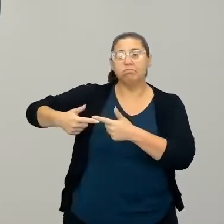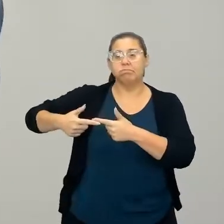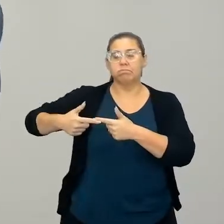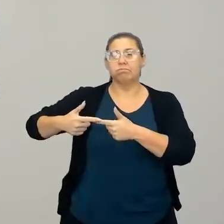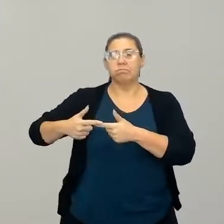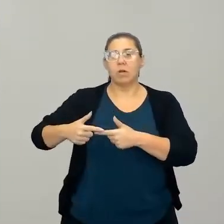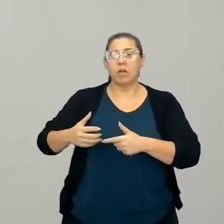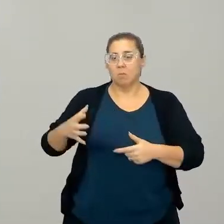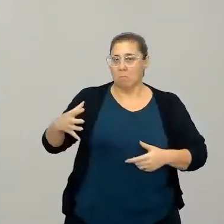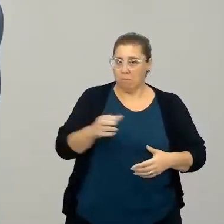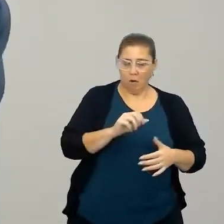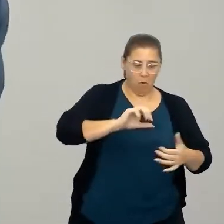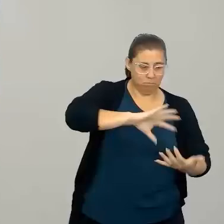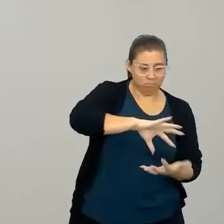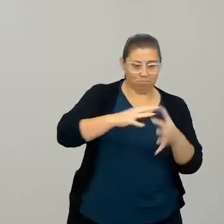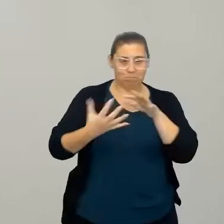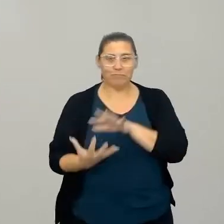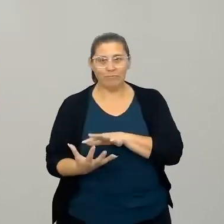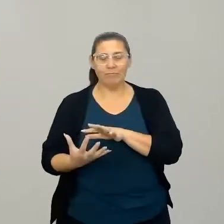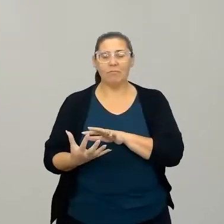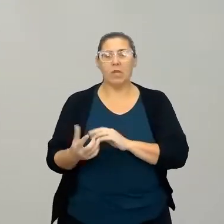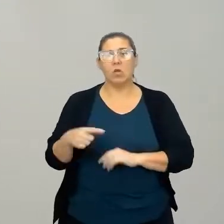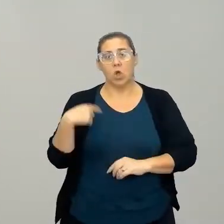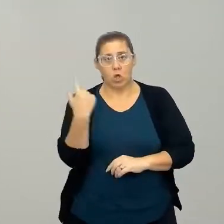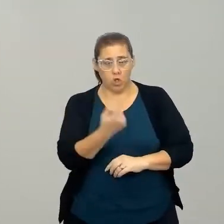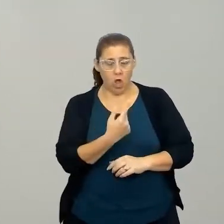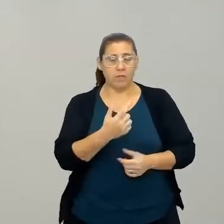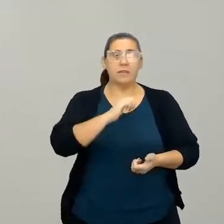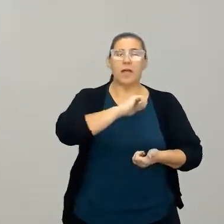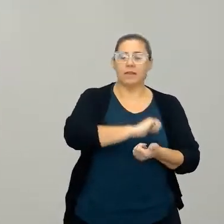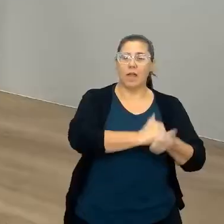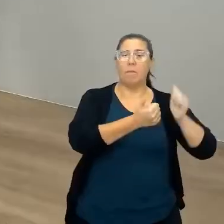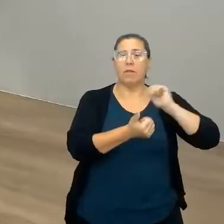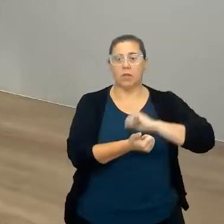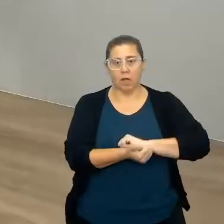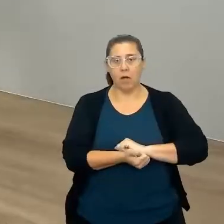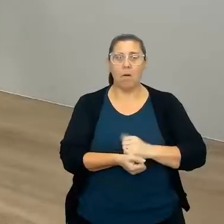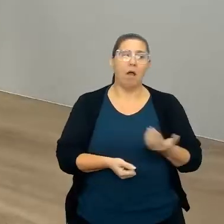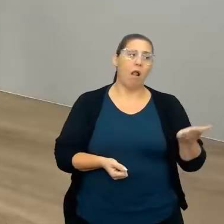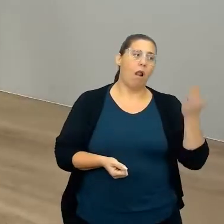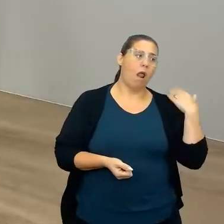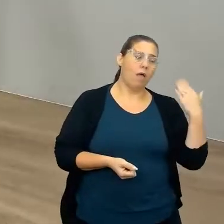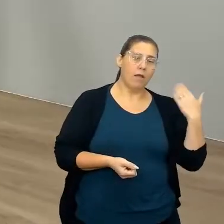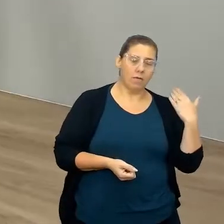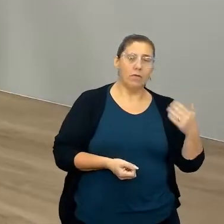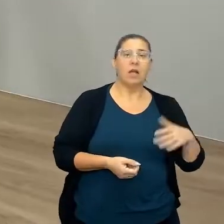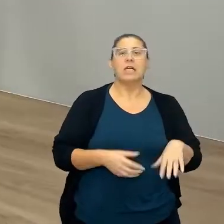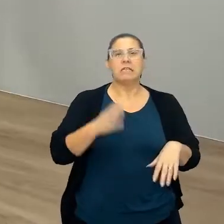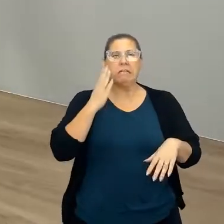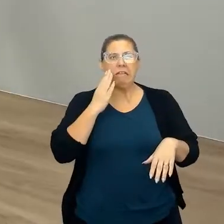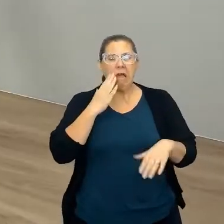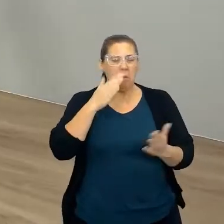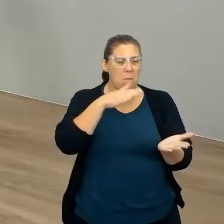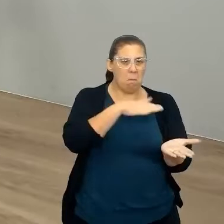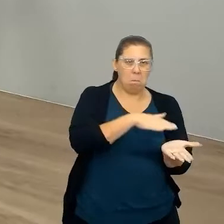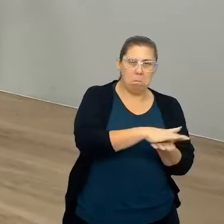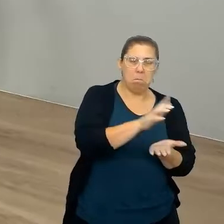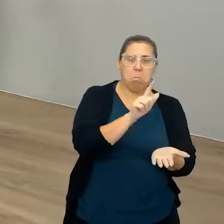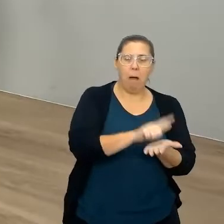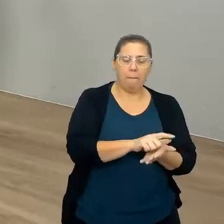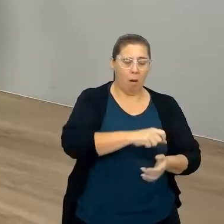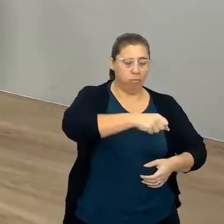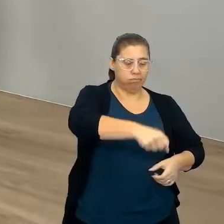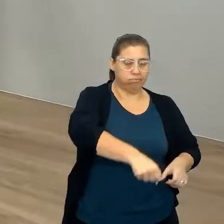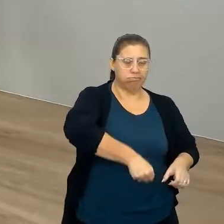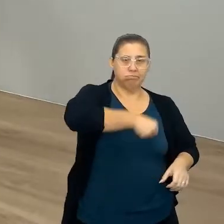pegou a transição. Pegou a transição. Então a gente, lá atrás, você A gente usava tem a um prova pouco no daquilo, mimeógrafo, né? E hoje em dia a gente Só que a está gente